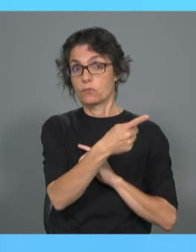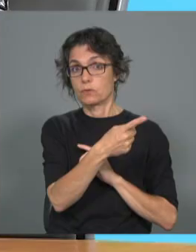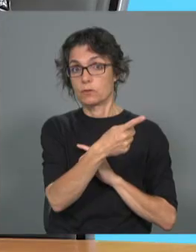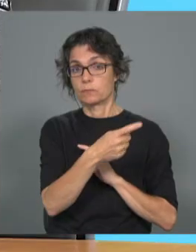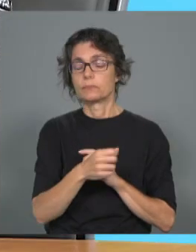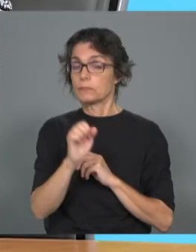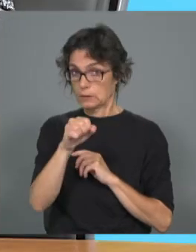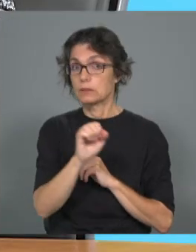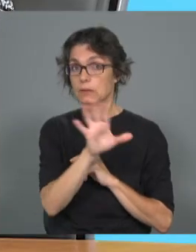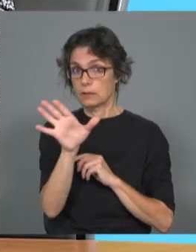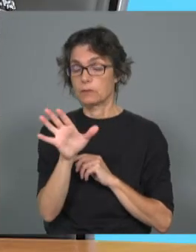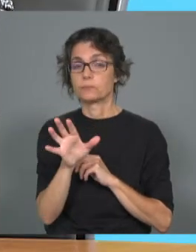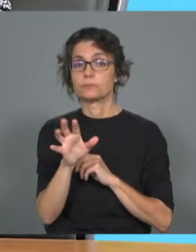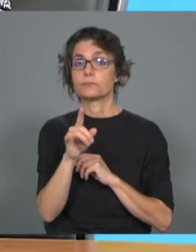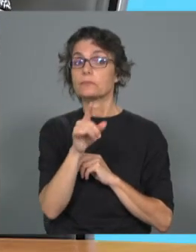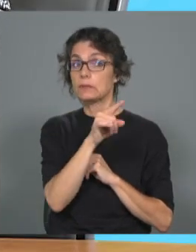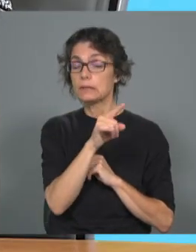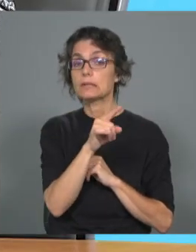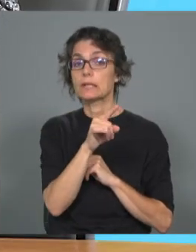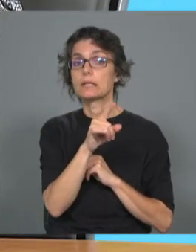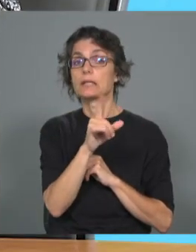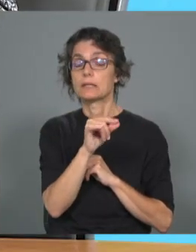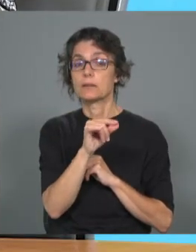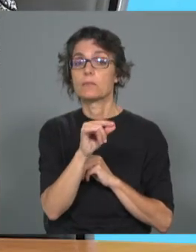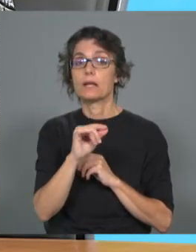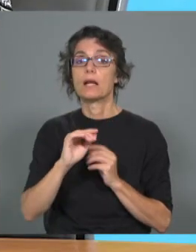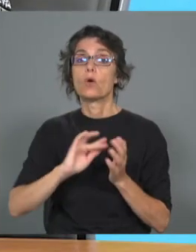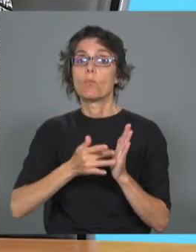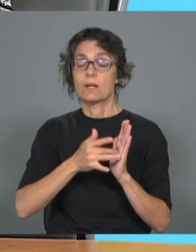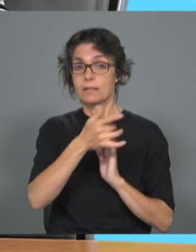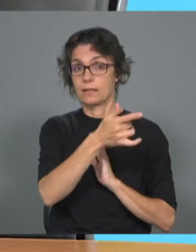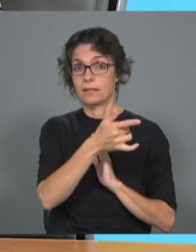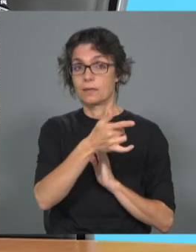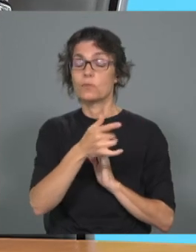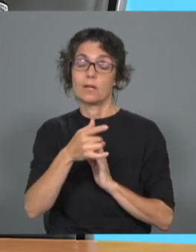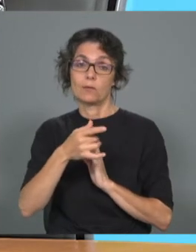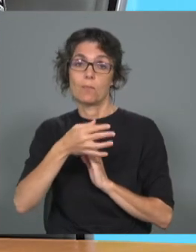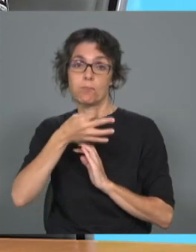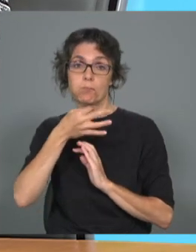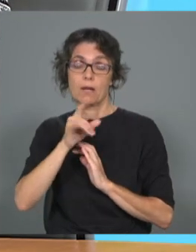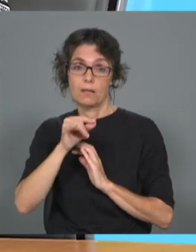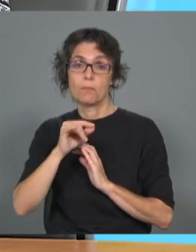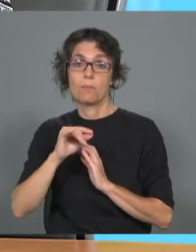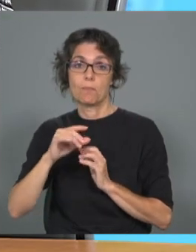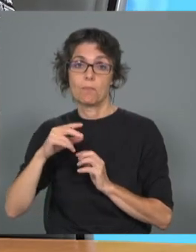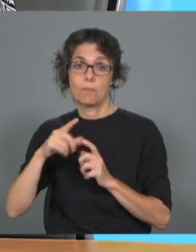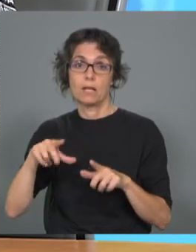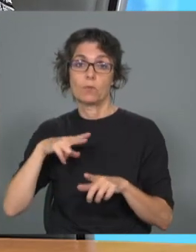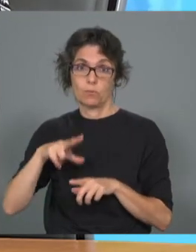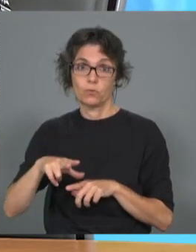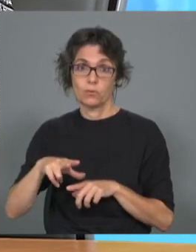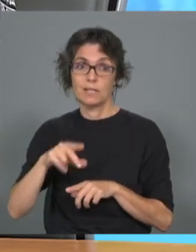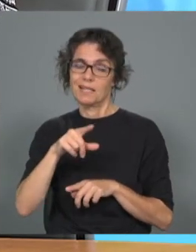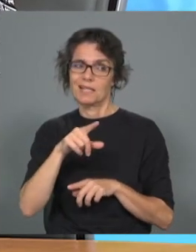tem esta particularidade de ter nacionalidade também brasileira, não é? Portanto, fala português. E o facto de falar português já